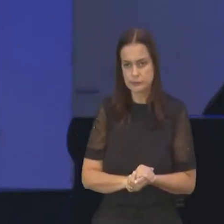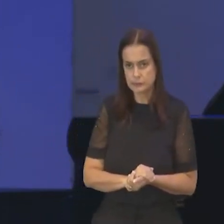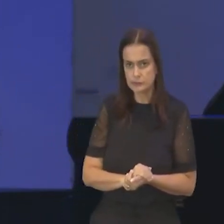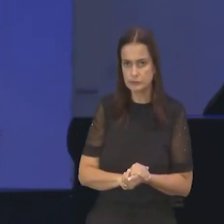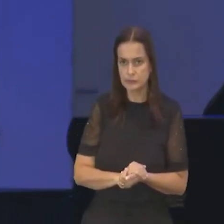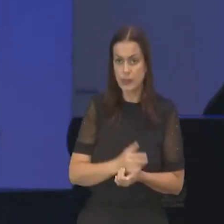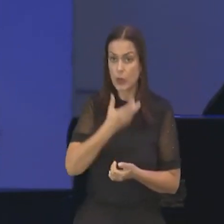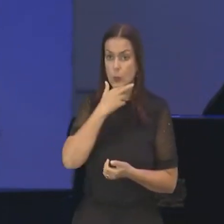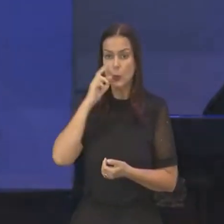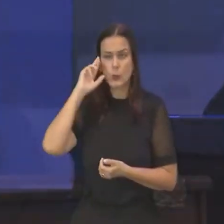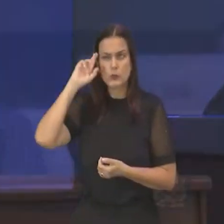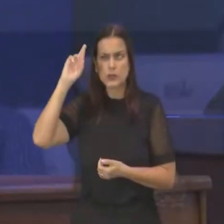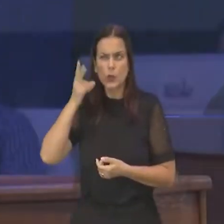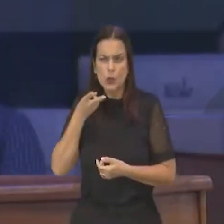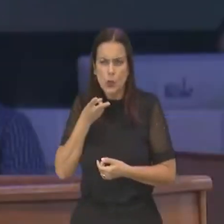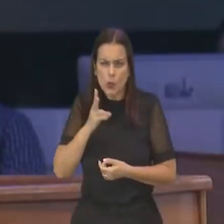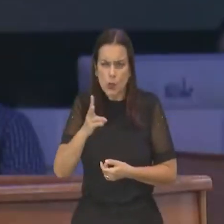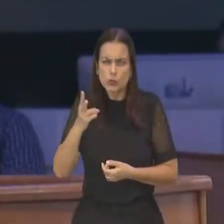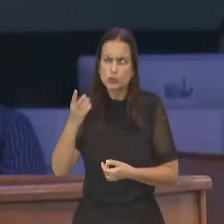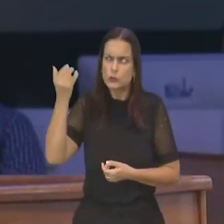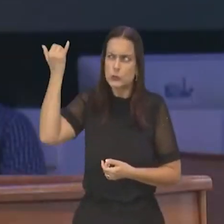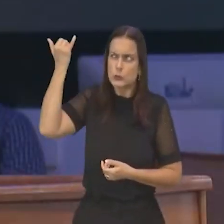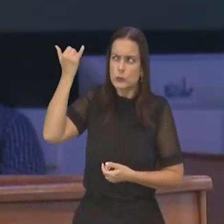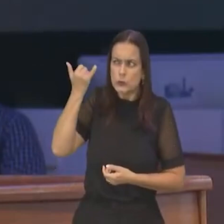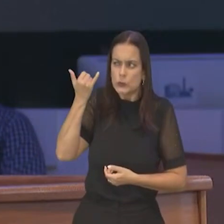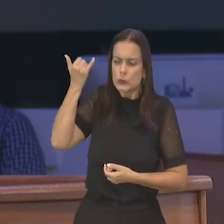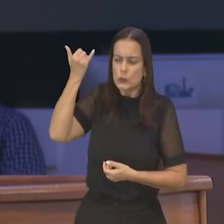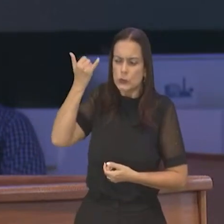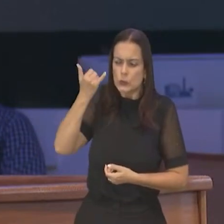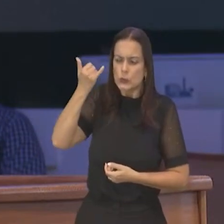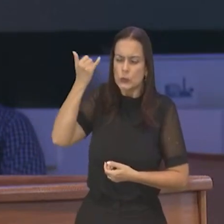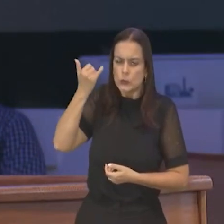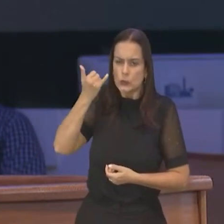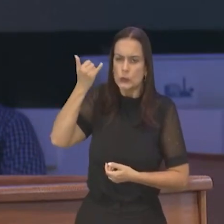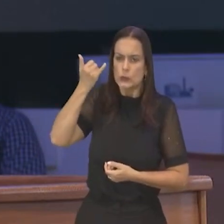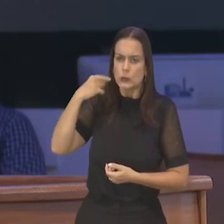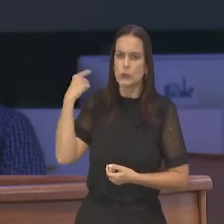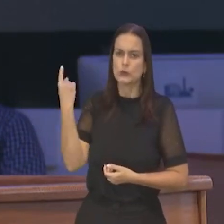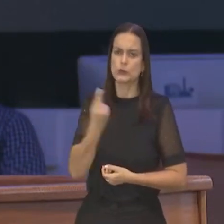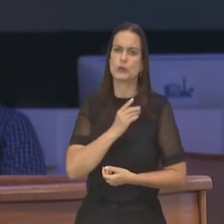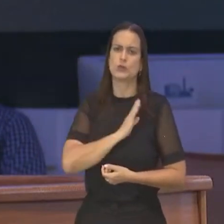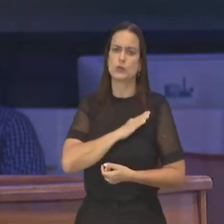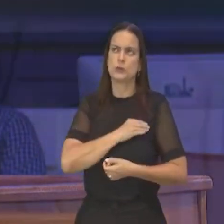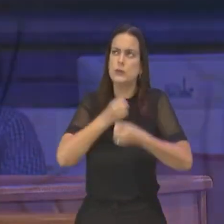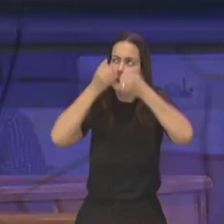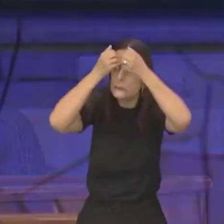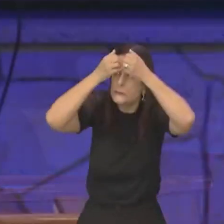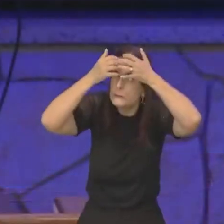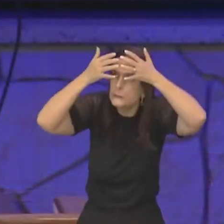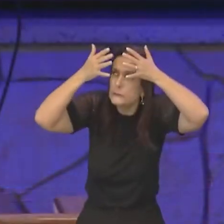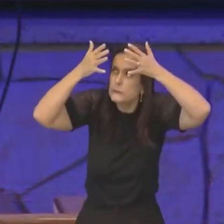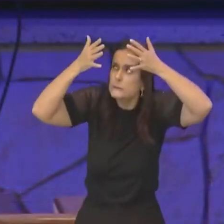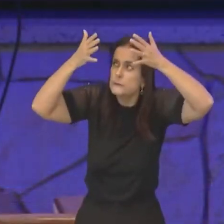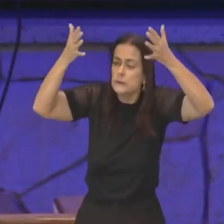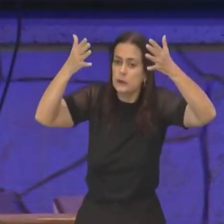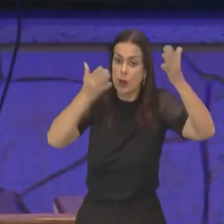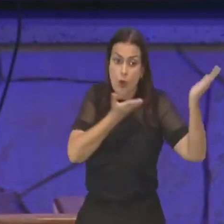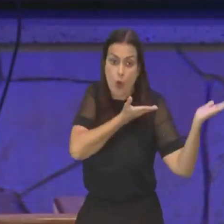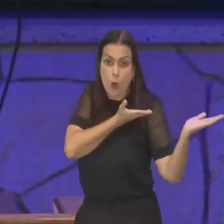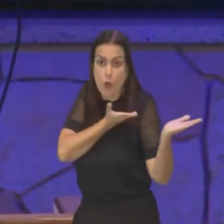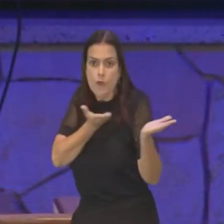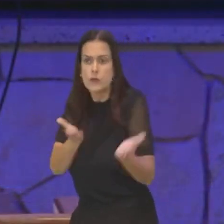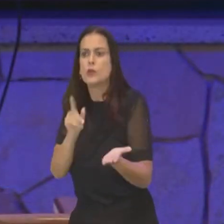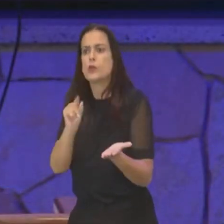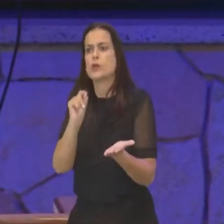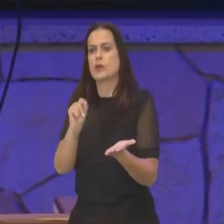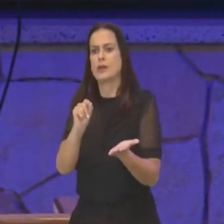Que o Senhor continue falando ao nosso coração, nos despertando, nos convidando por meio do